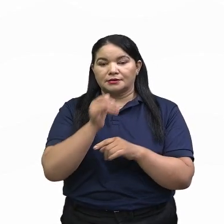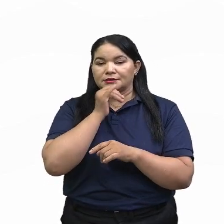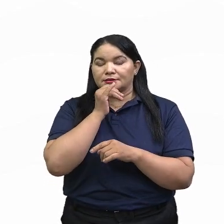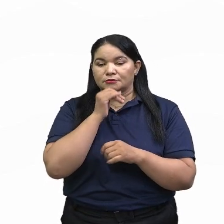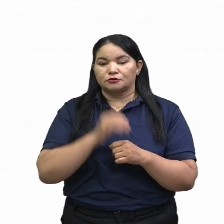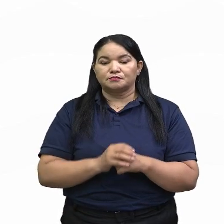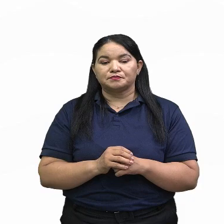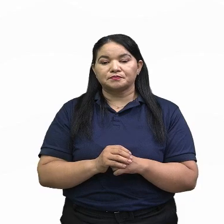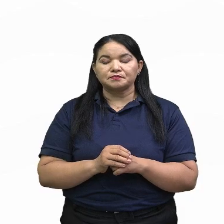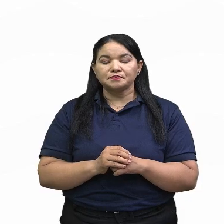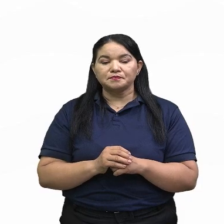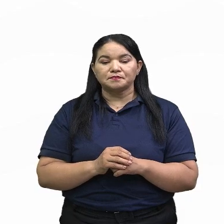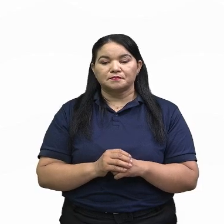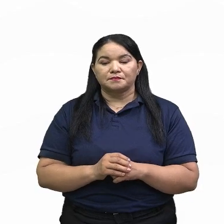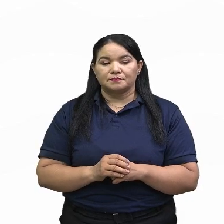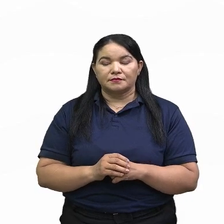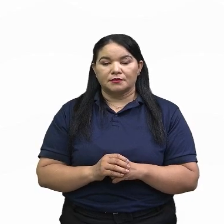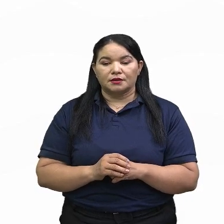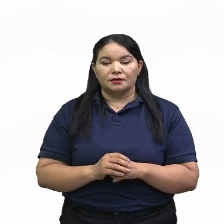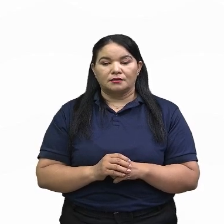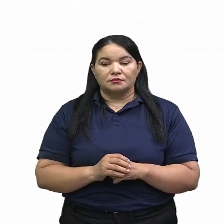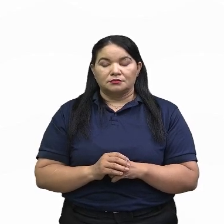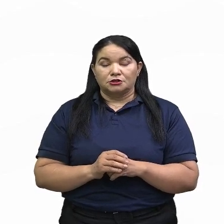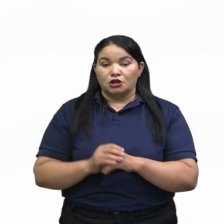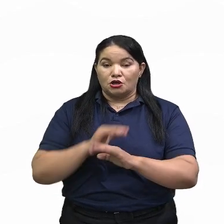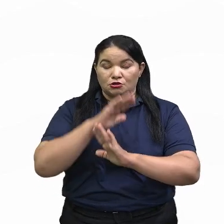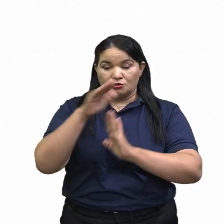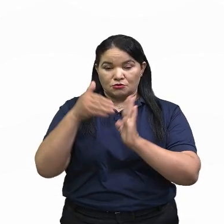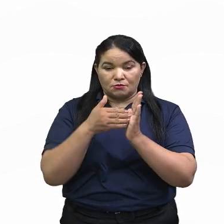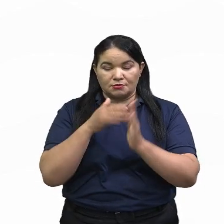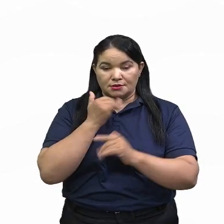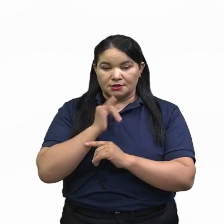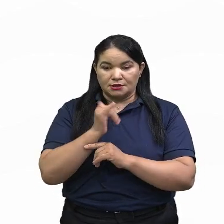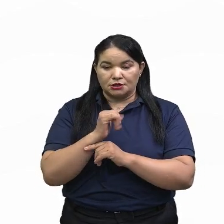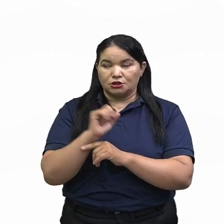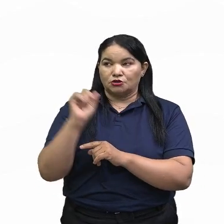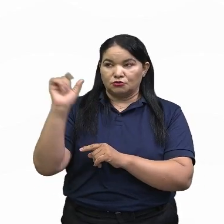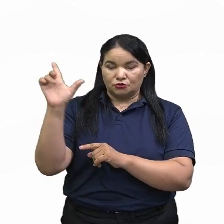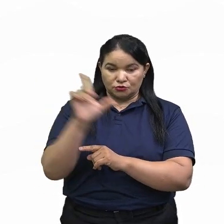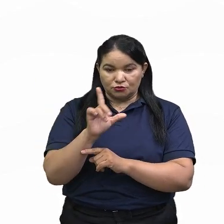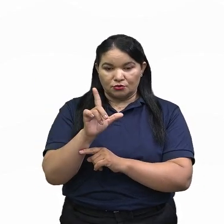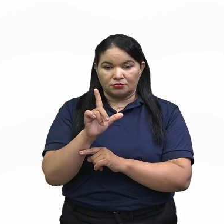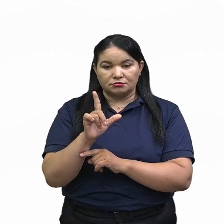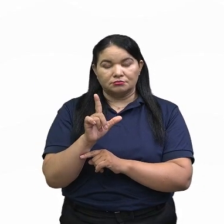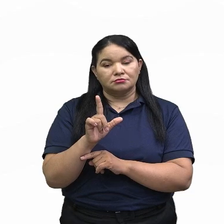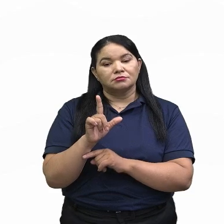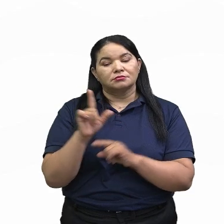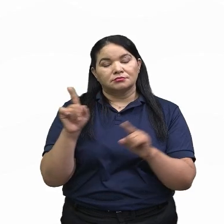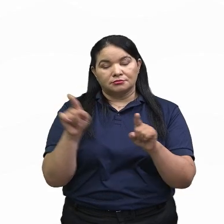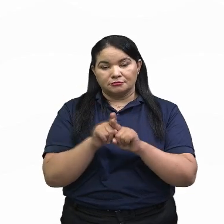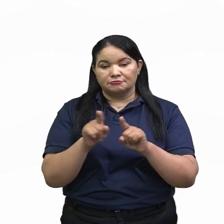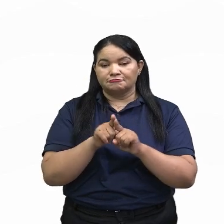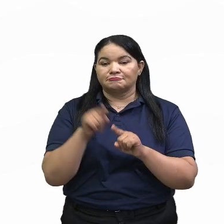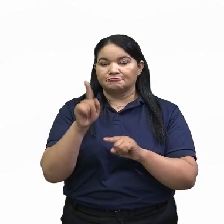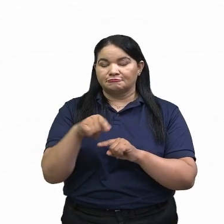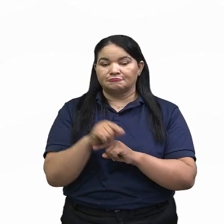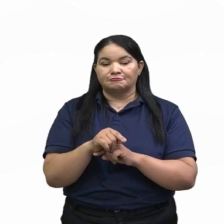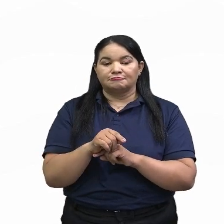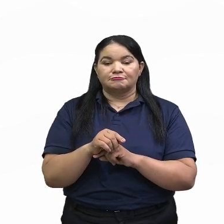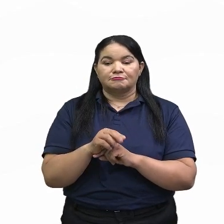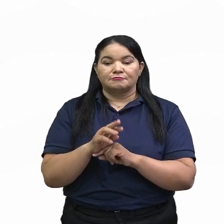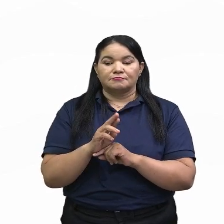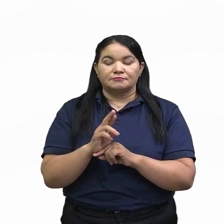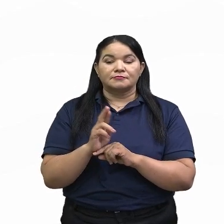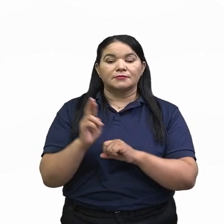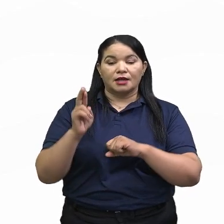fala libera muita energia, toda a energia do Sol é proveniente de reações de